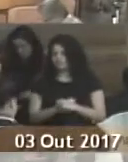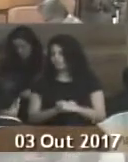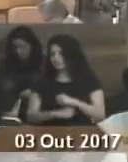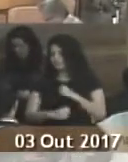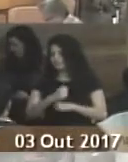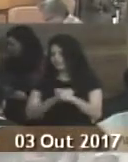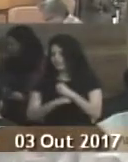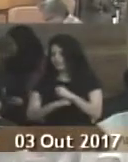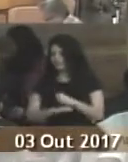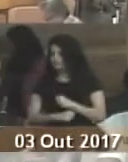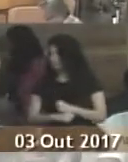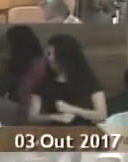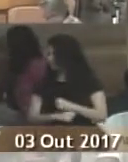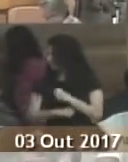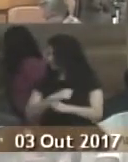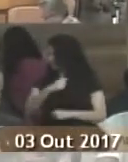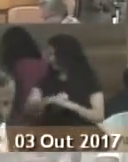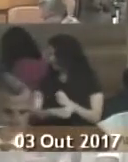Amém, Carlinhos.